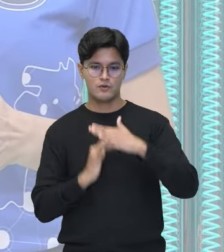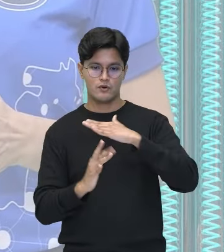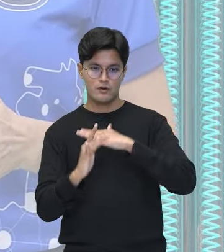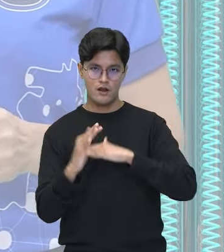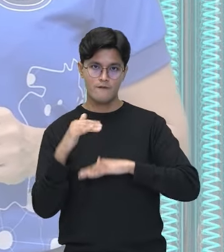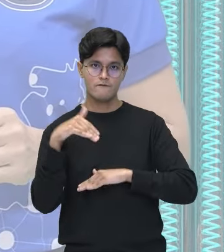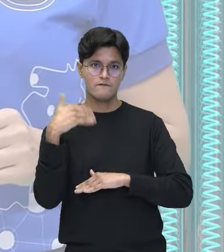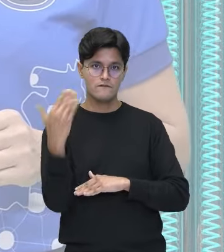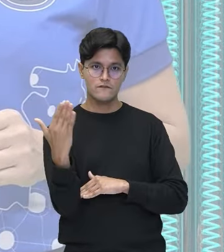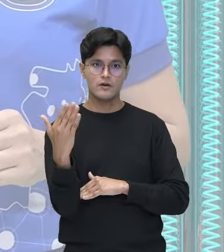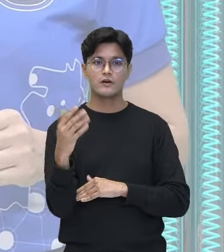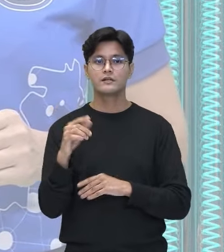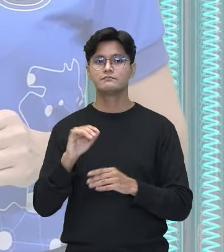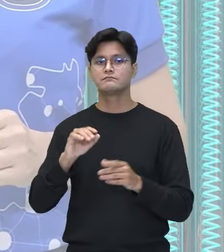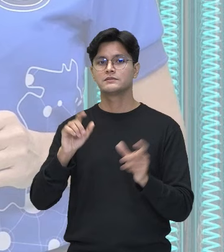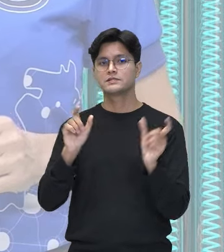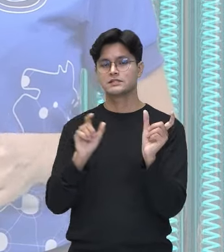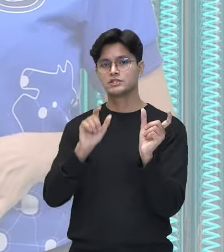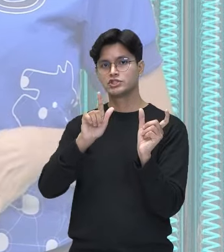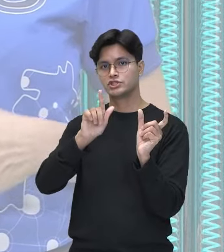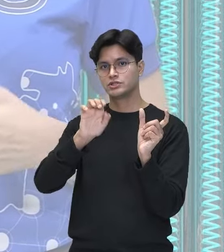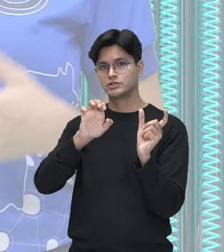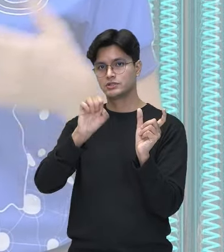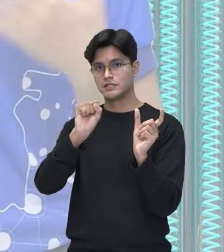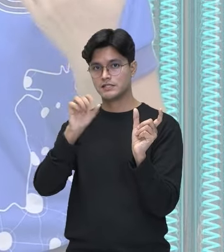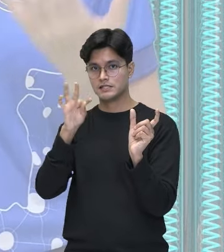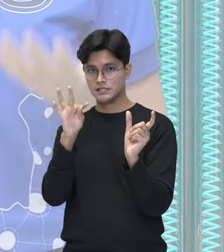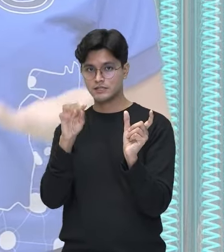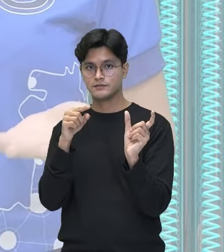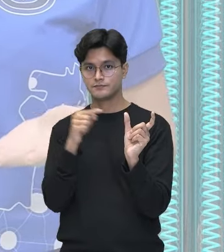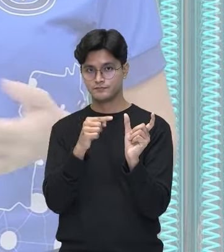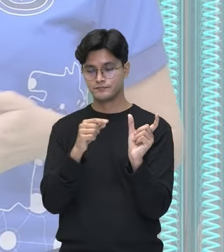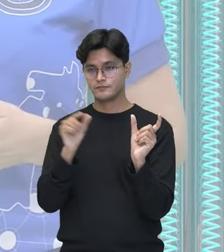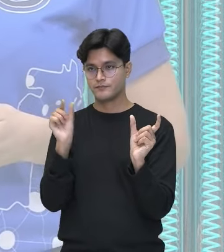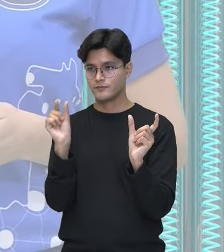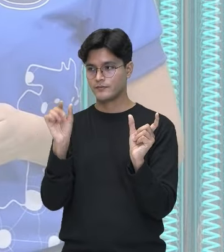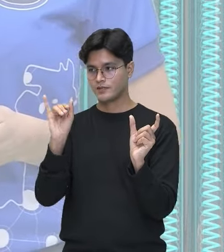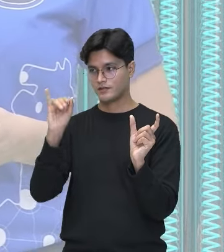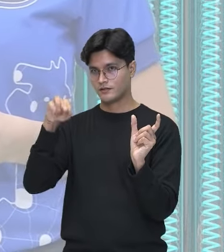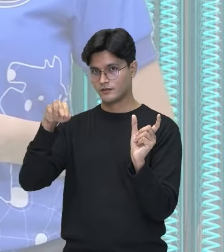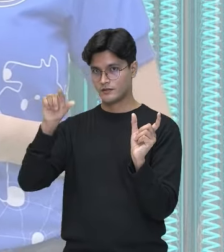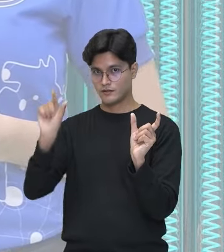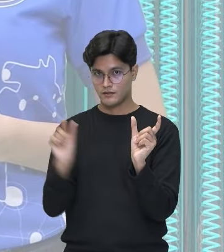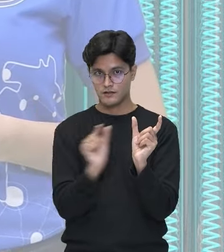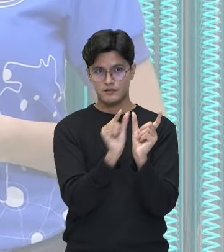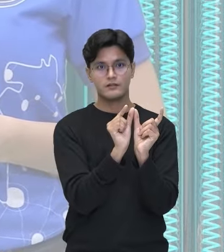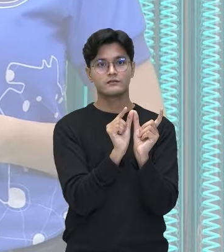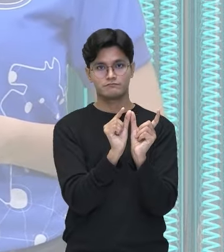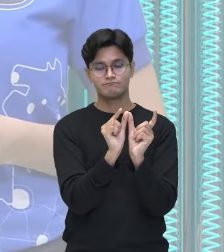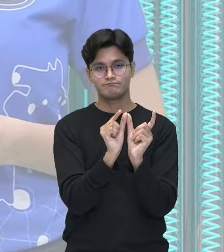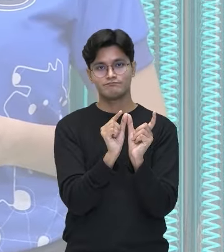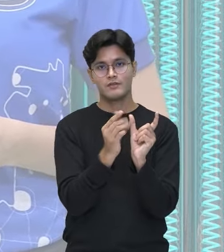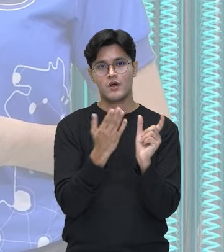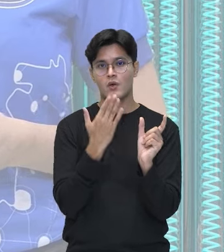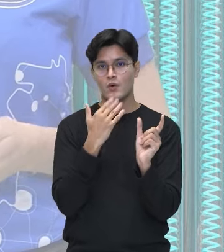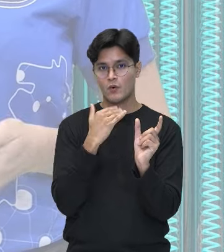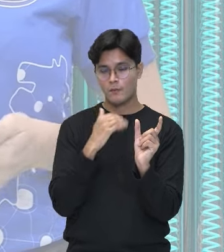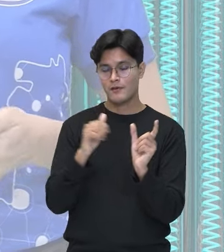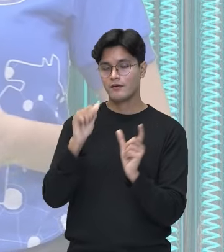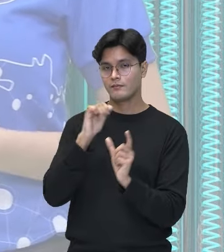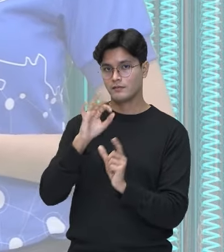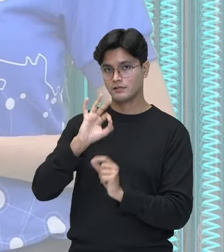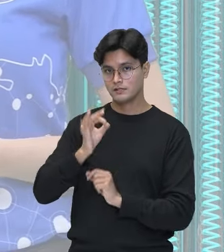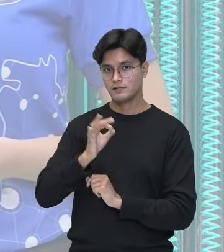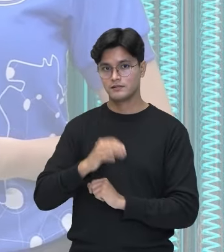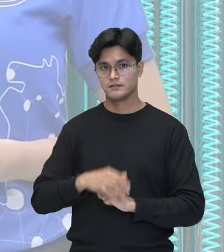que é a base. Quando eu coloquei o in na frente, ficou ingerir, ingest, ok? Vamos